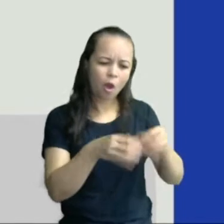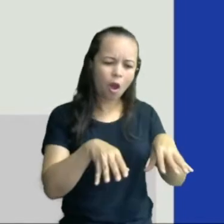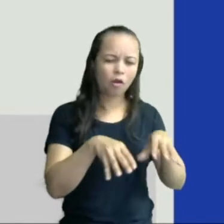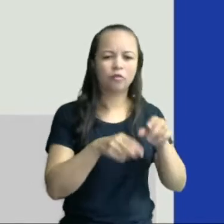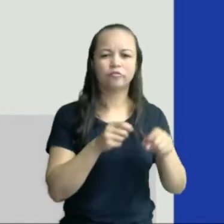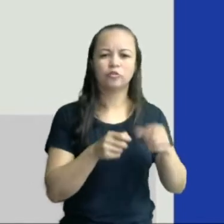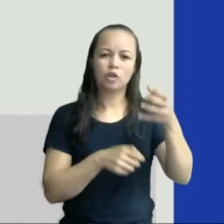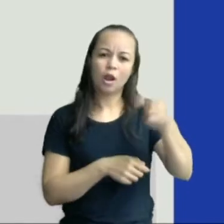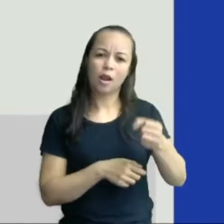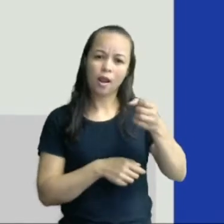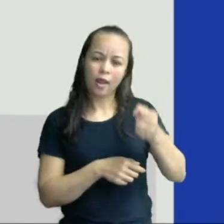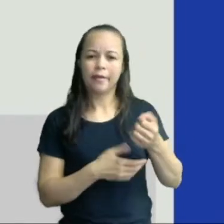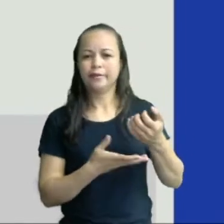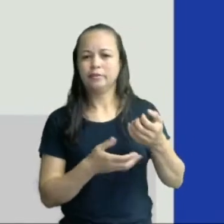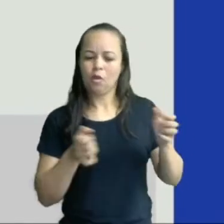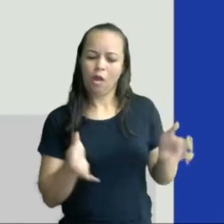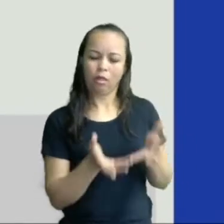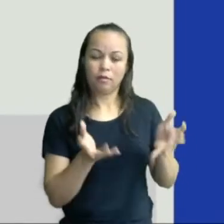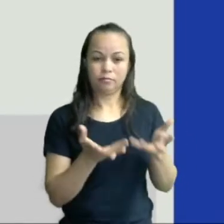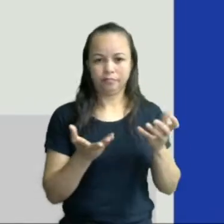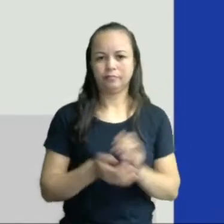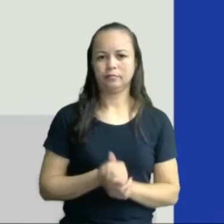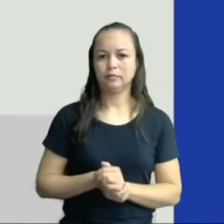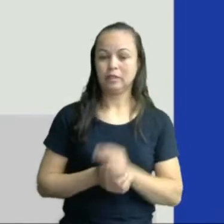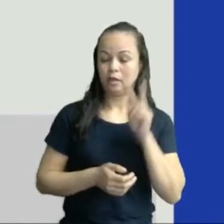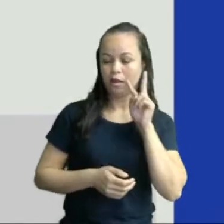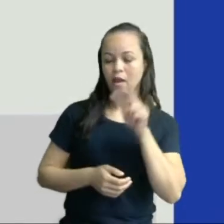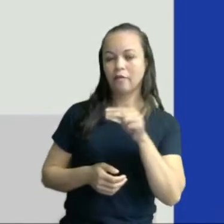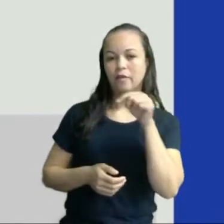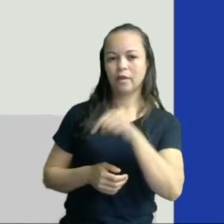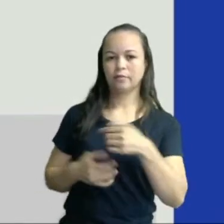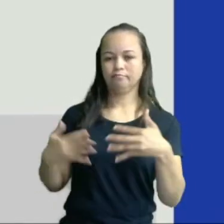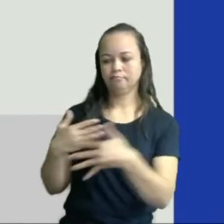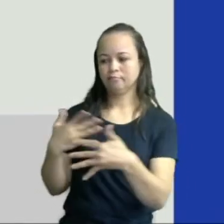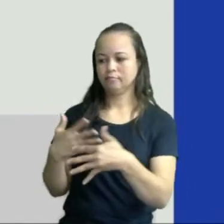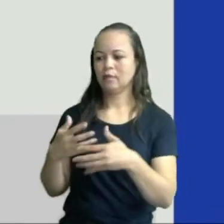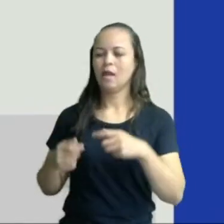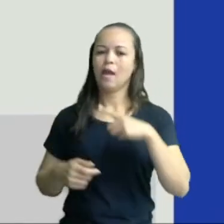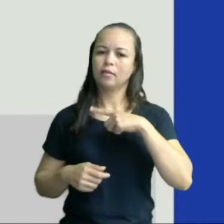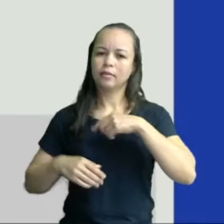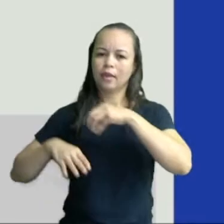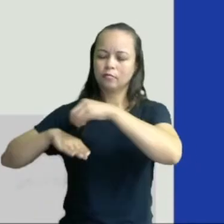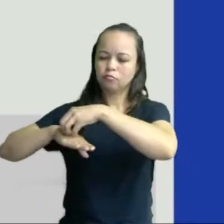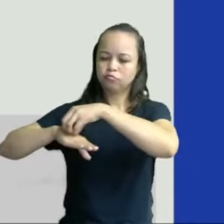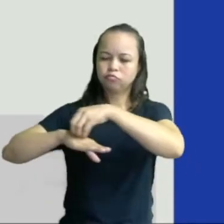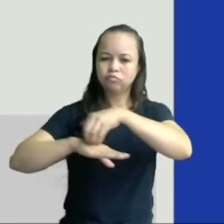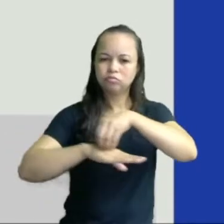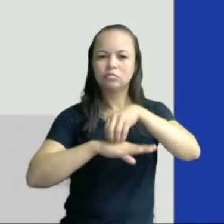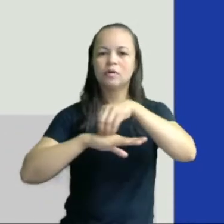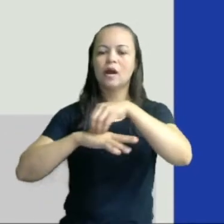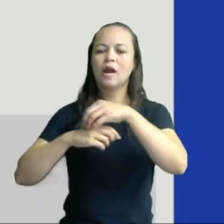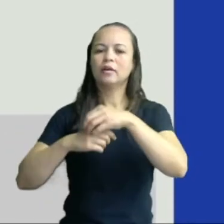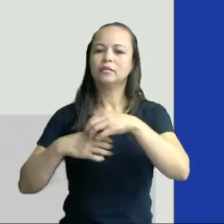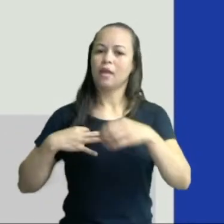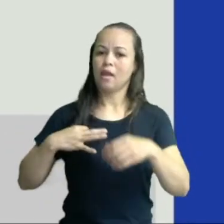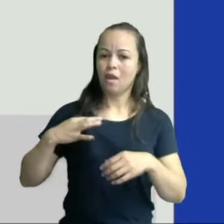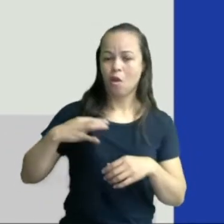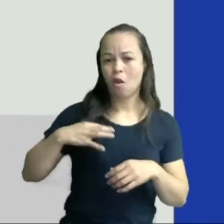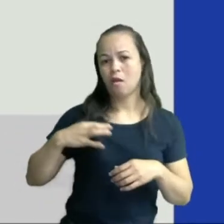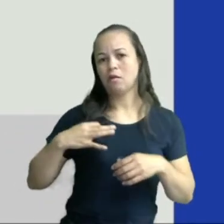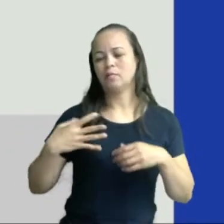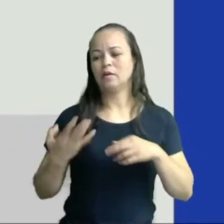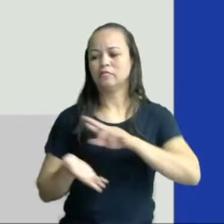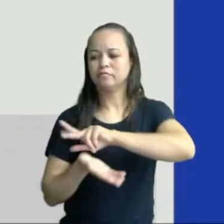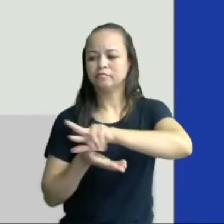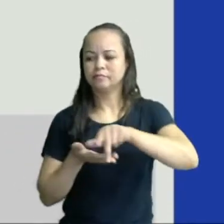legumes, leite. E a gente vê o que é produzido na cidade. A gente tem os meios de transportes, certo? A gente tem a vestimenta.